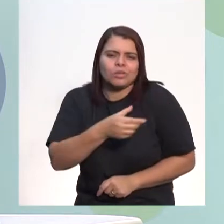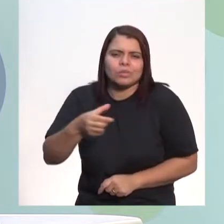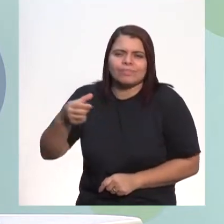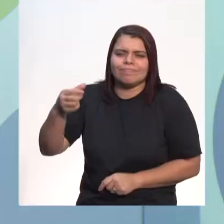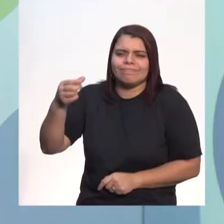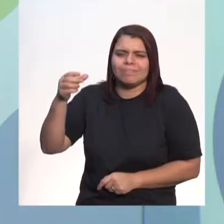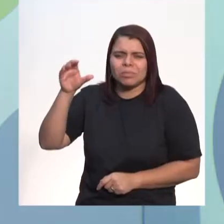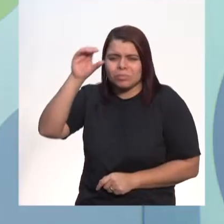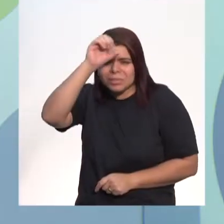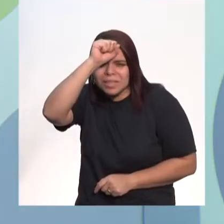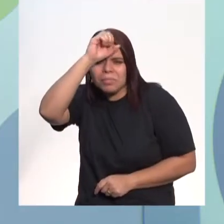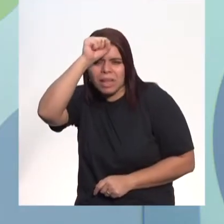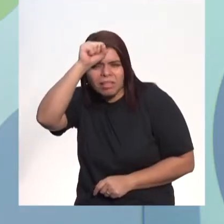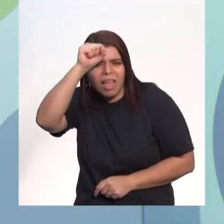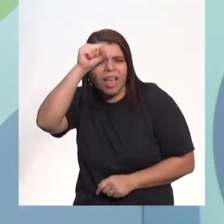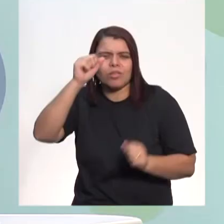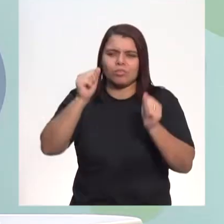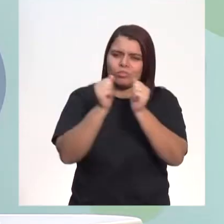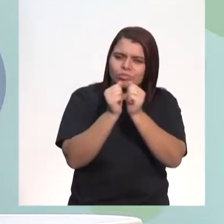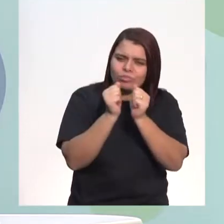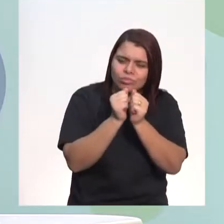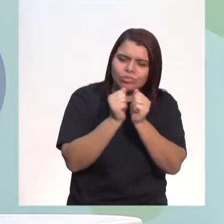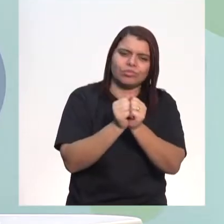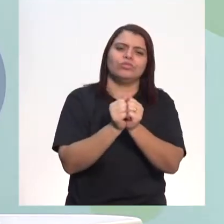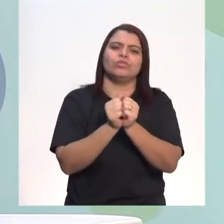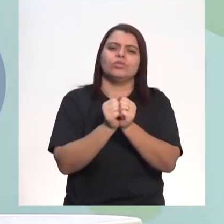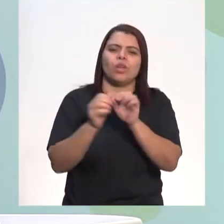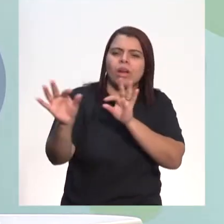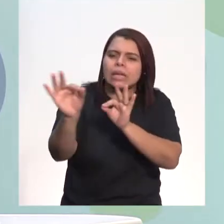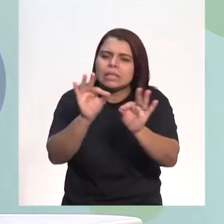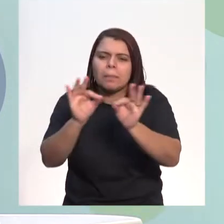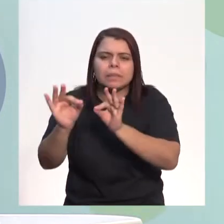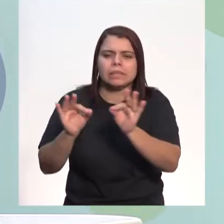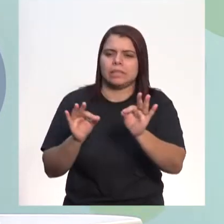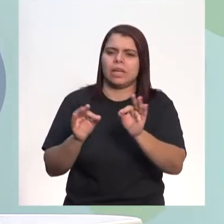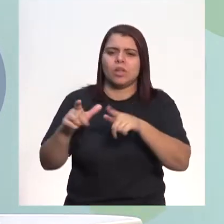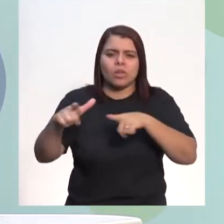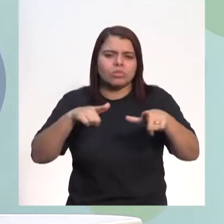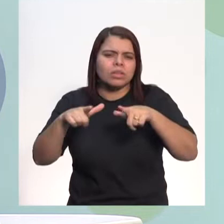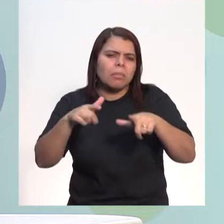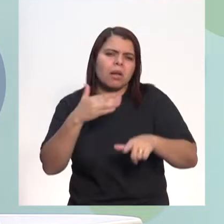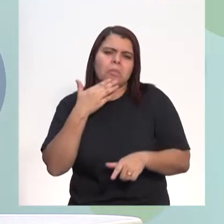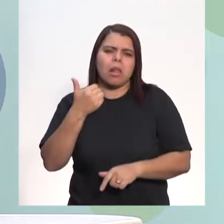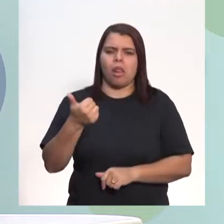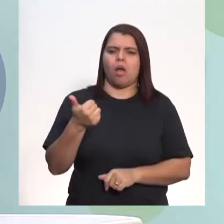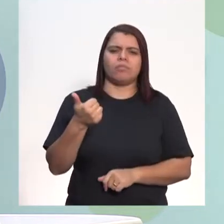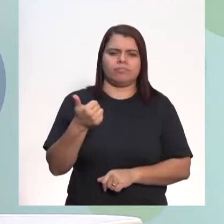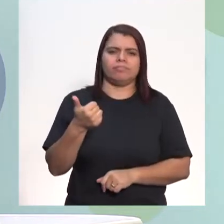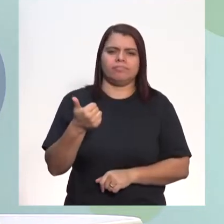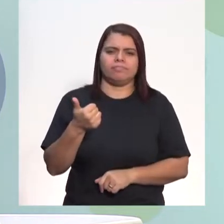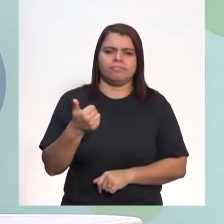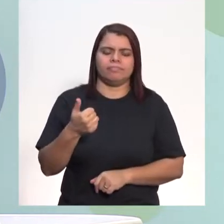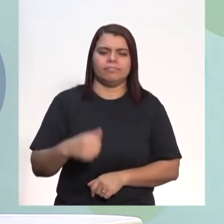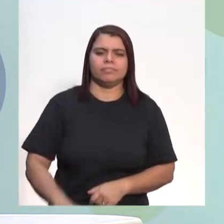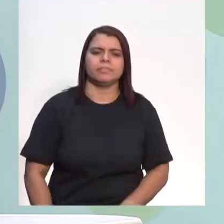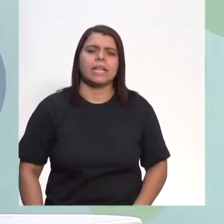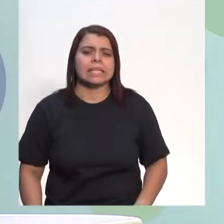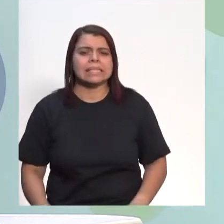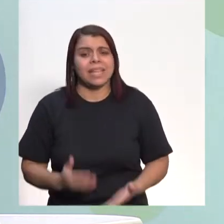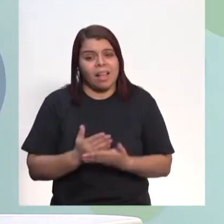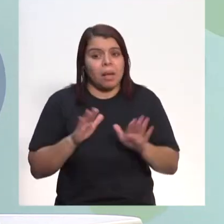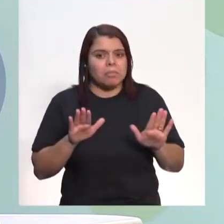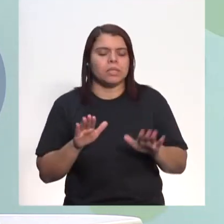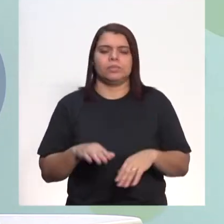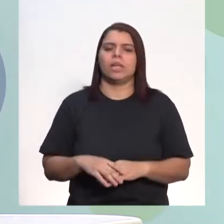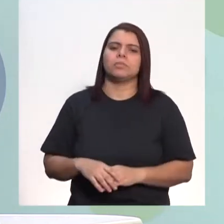e trabalhando, unindo os esforços para que isso ocorra da melhor forma possível. Eu vou ter que passar para outra pauta aqui, que a gente já está com a questão de tempo, mas